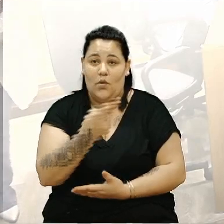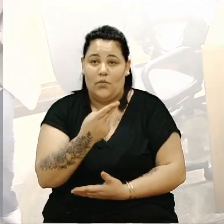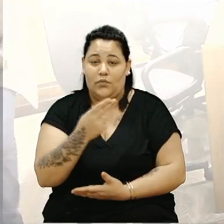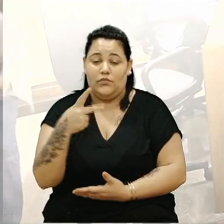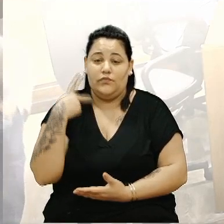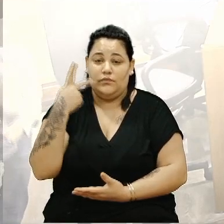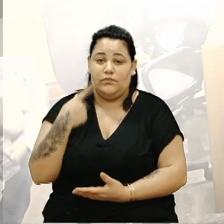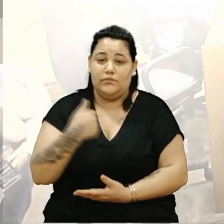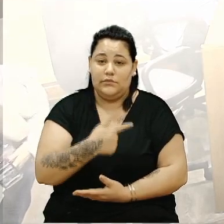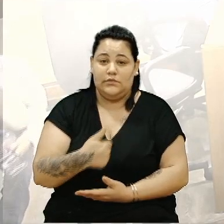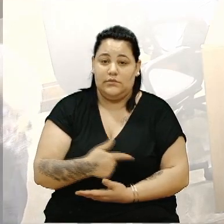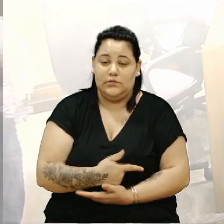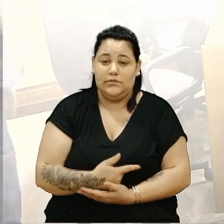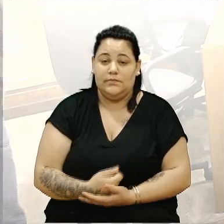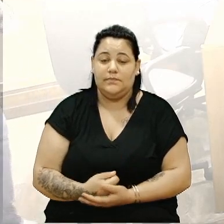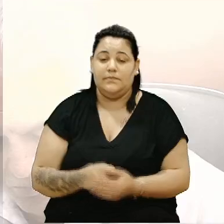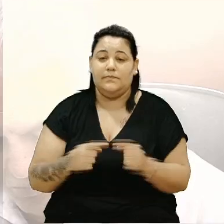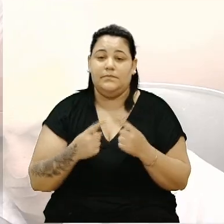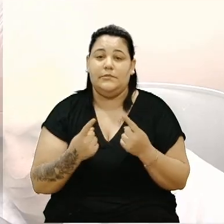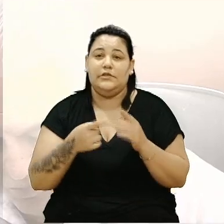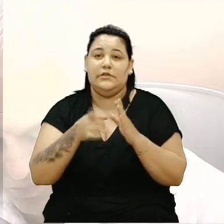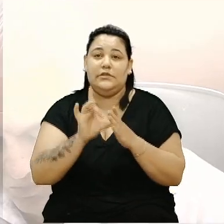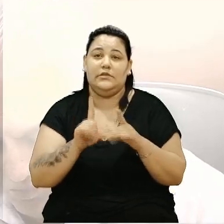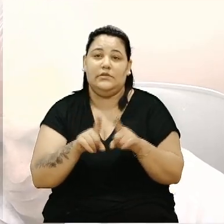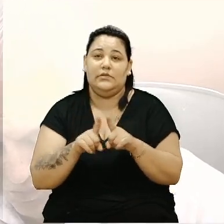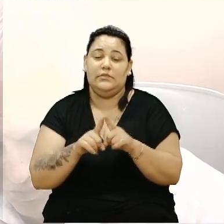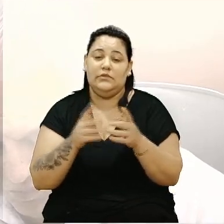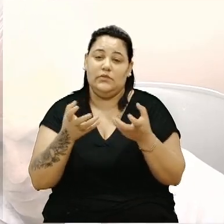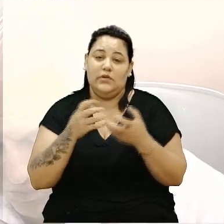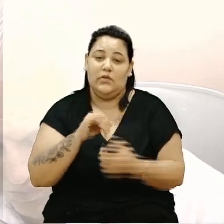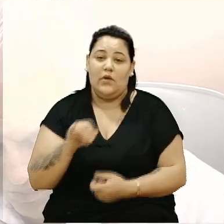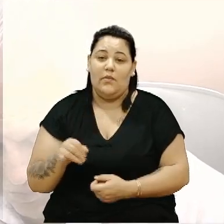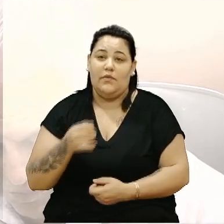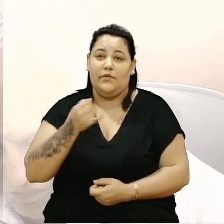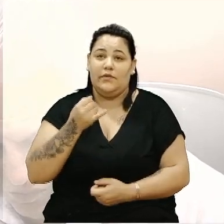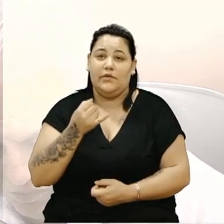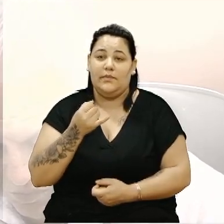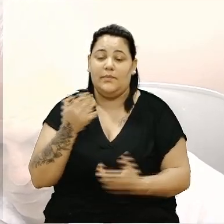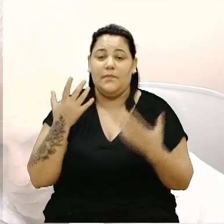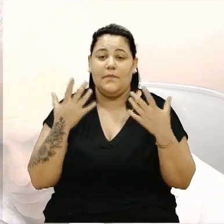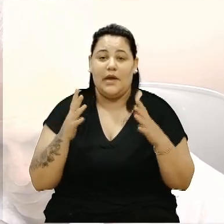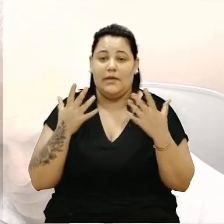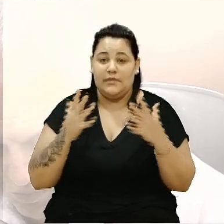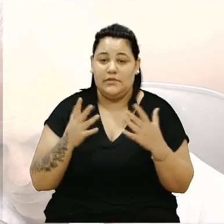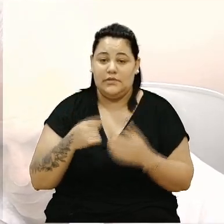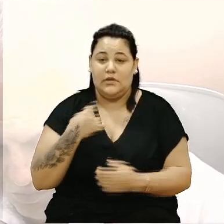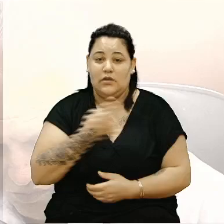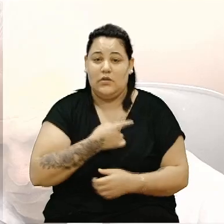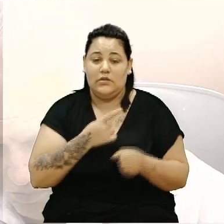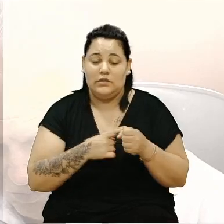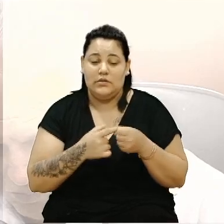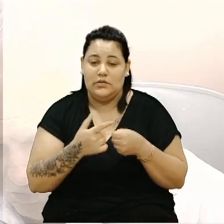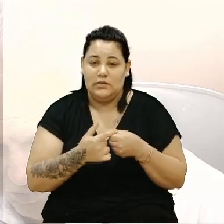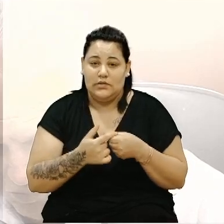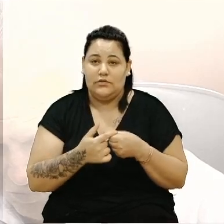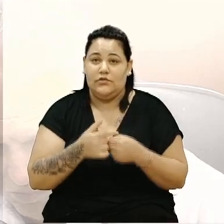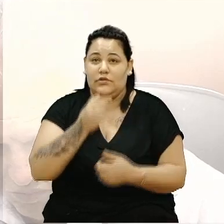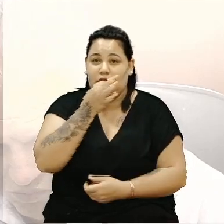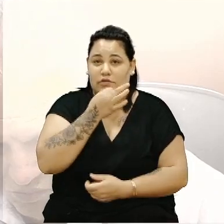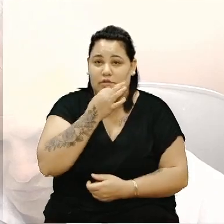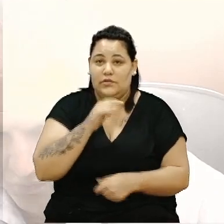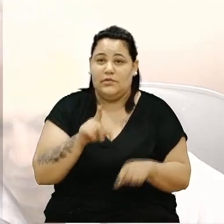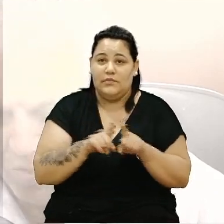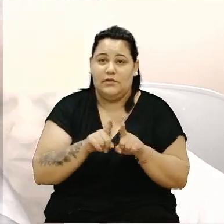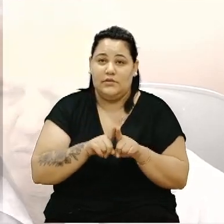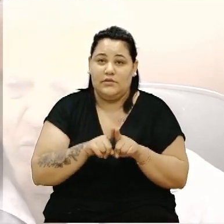Zanquim, mas antes de mais nada eu quero aproveitar e parabenizar a nossa cidade de Caxias do Sul.